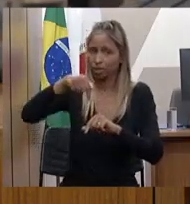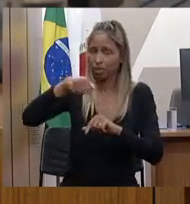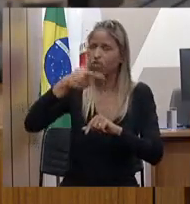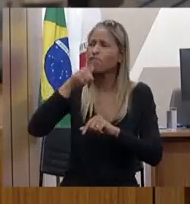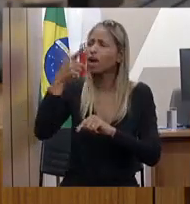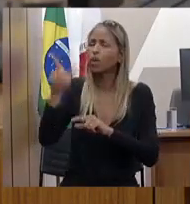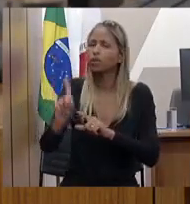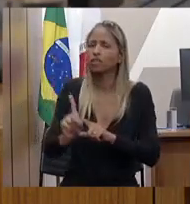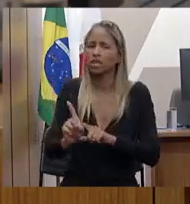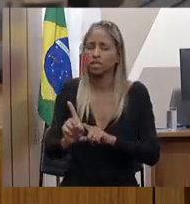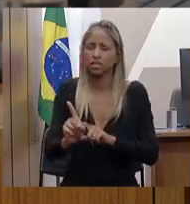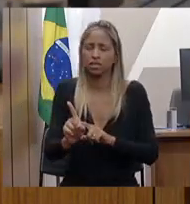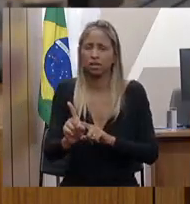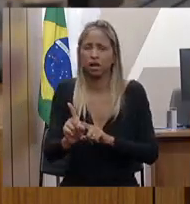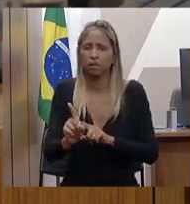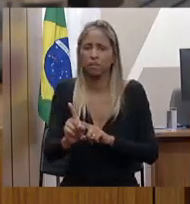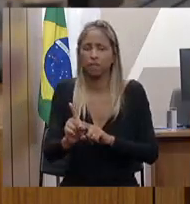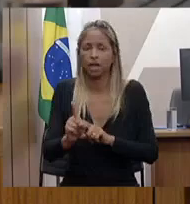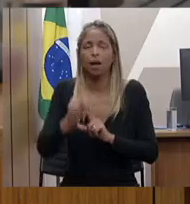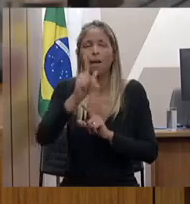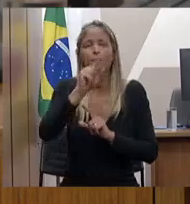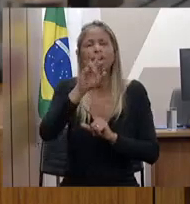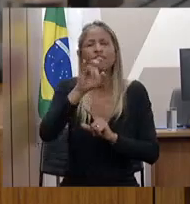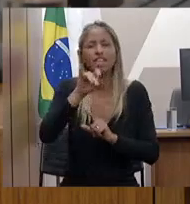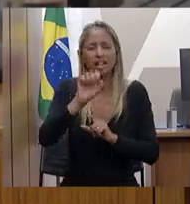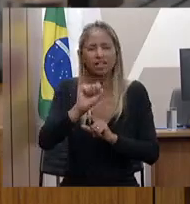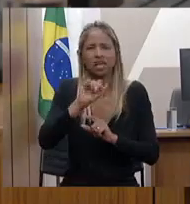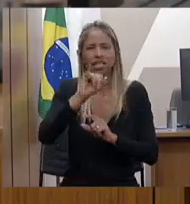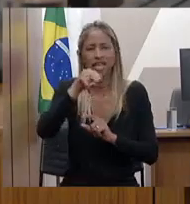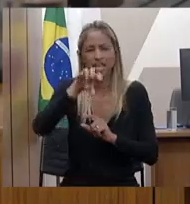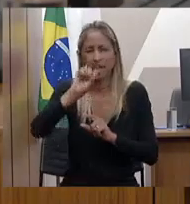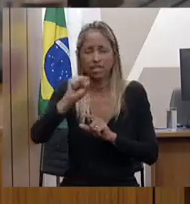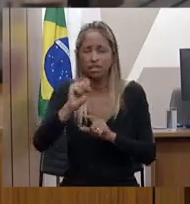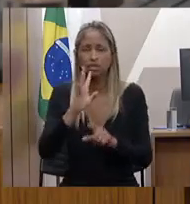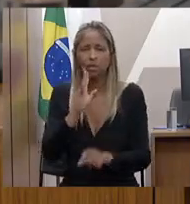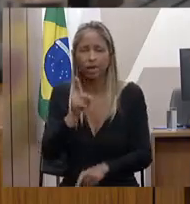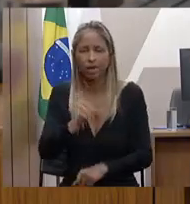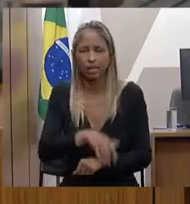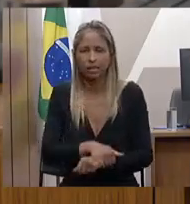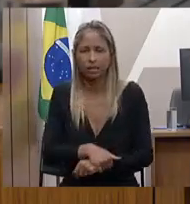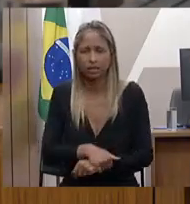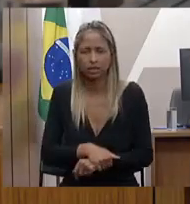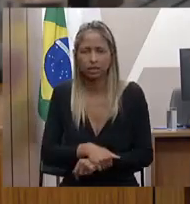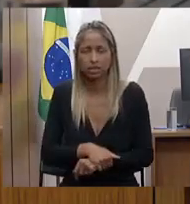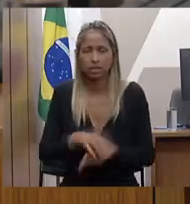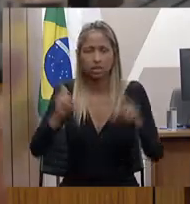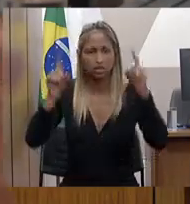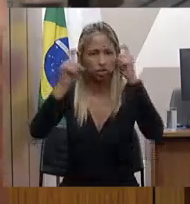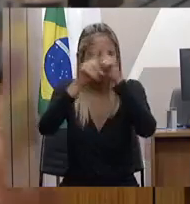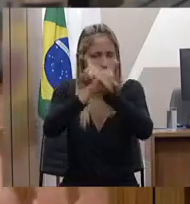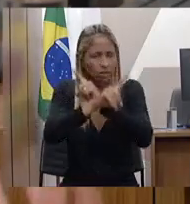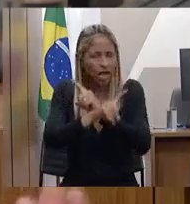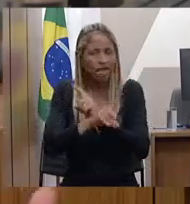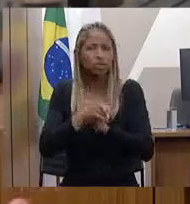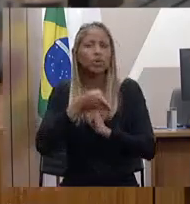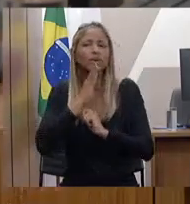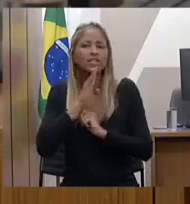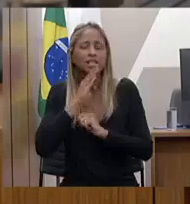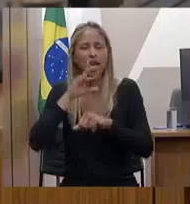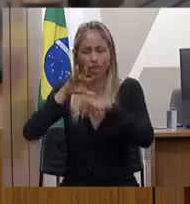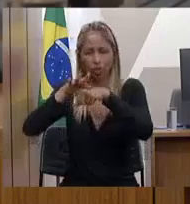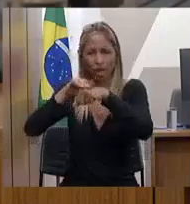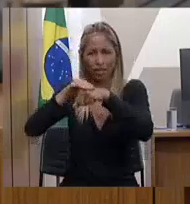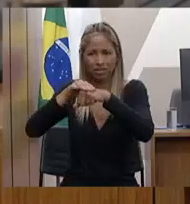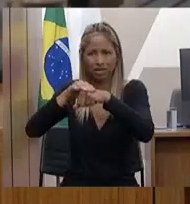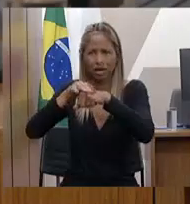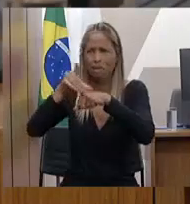precisa repetir né da questão de como que a Previdência hoje né não reconhece os casos a dificuldade de reconhecer a doença mas